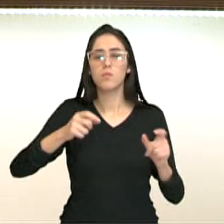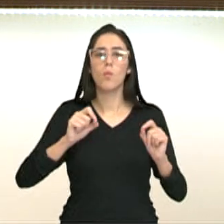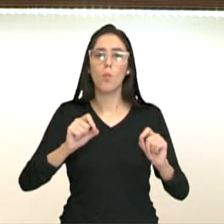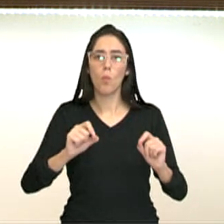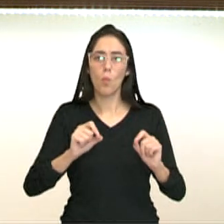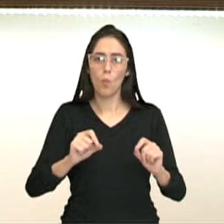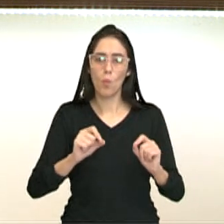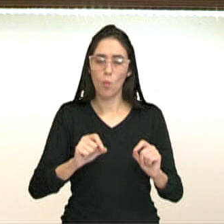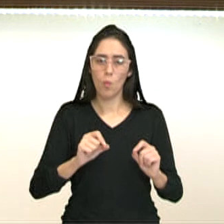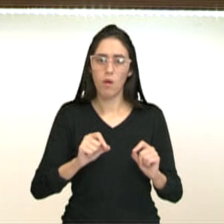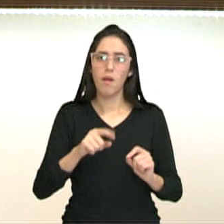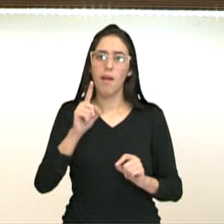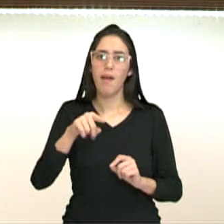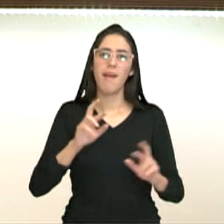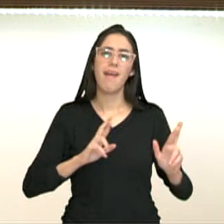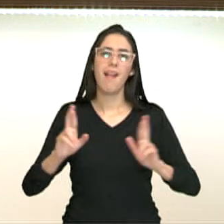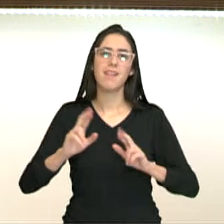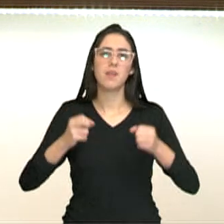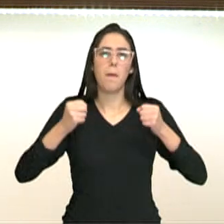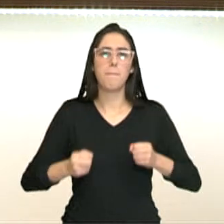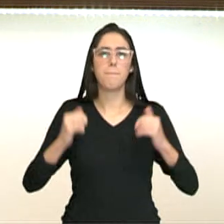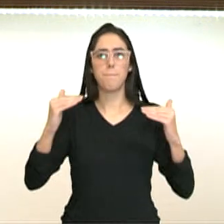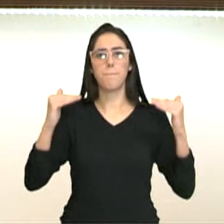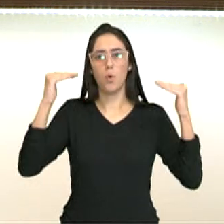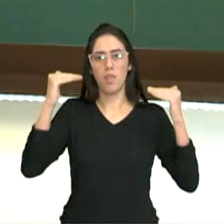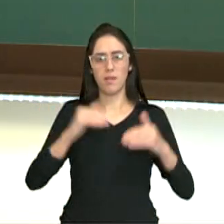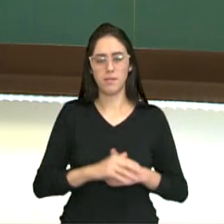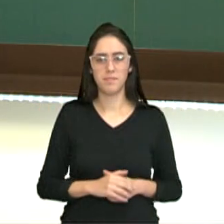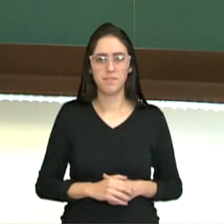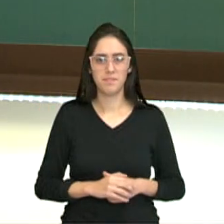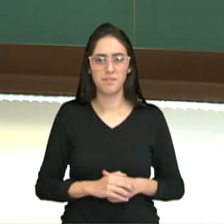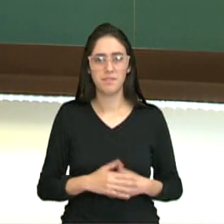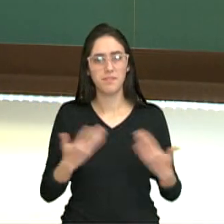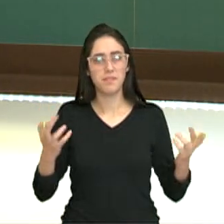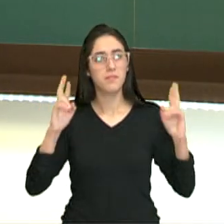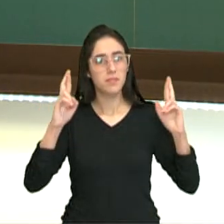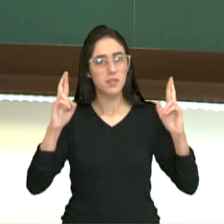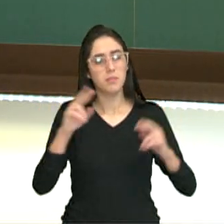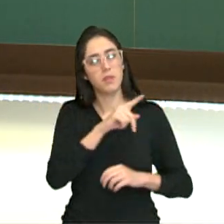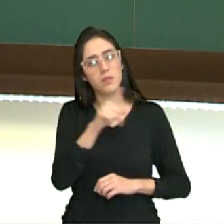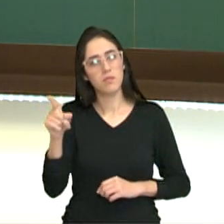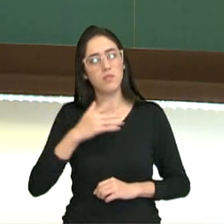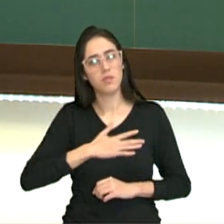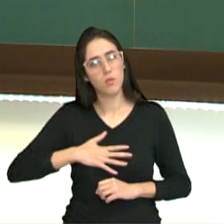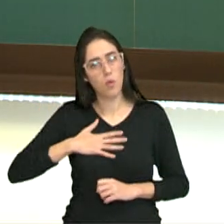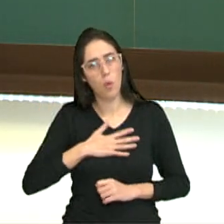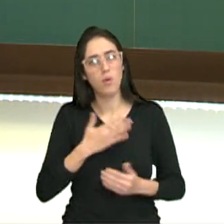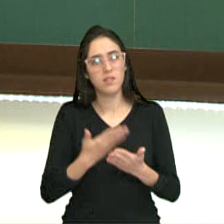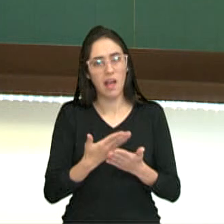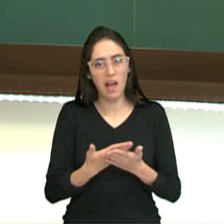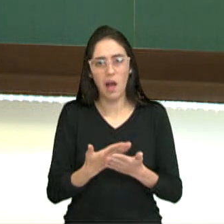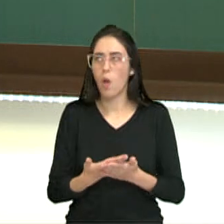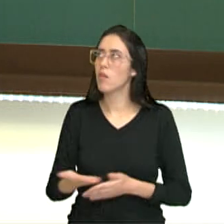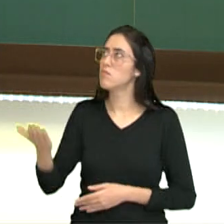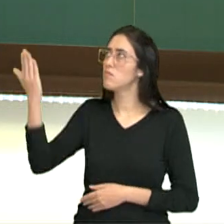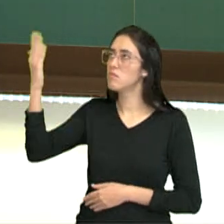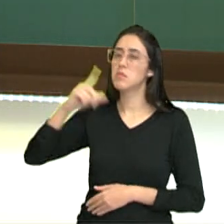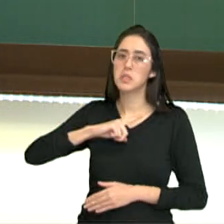fortemente baseadas em relações de poder. Bom, eu espero que vocês tenham gostado da aula. Aqui temos